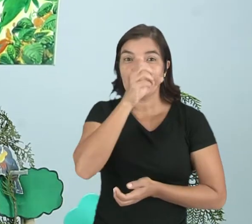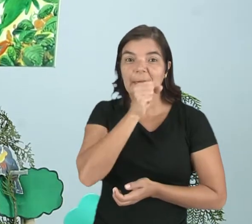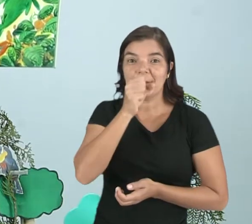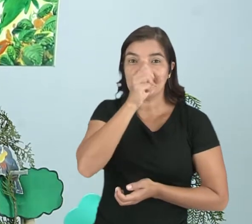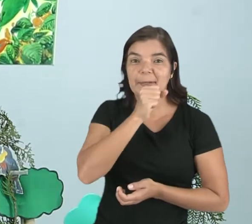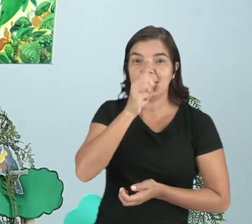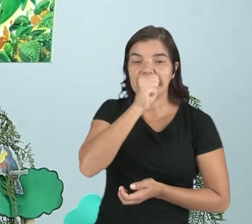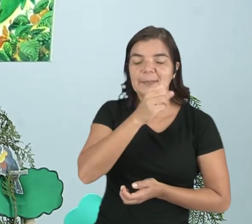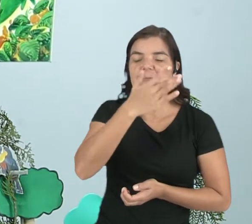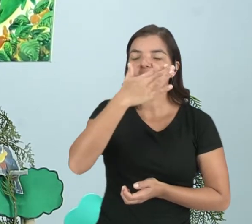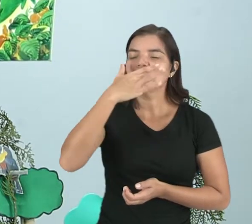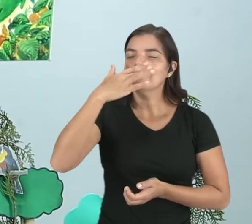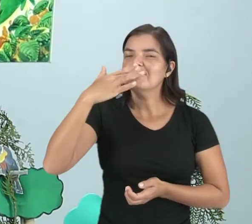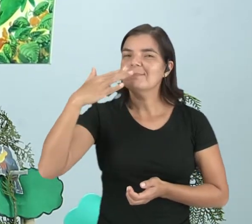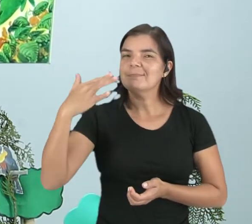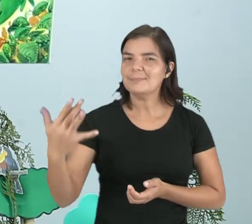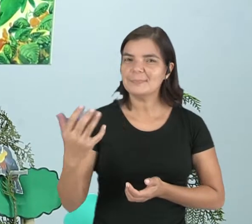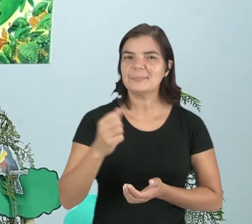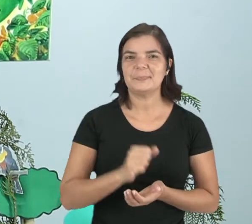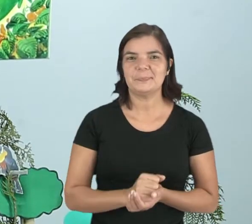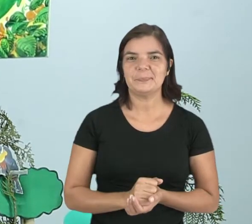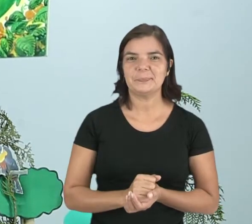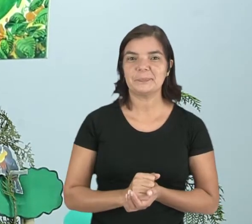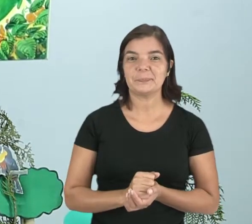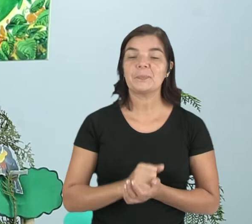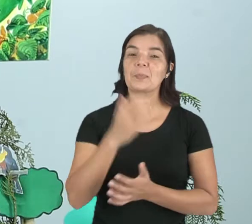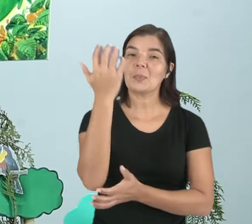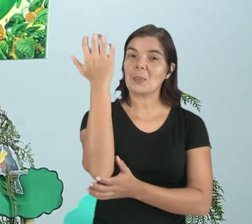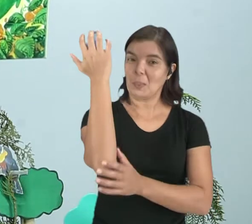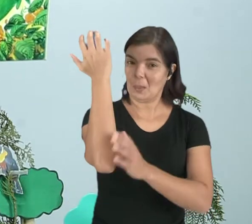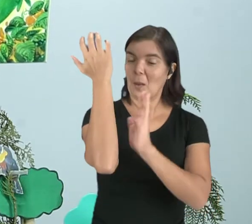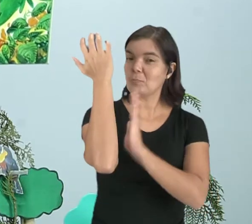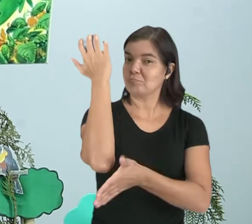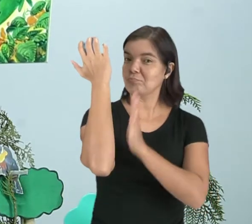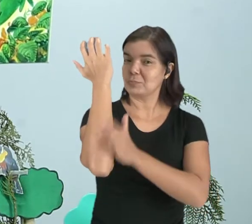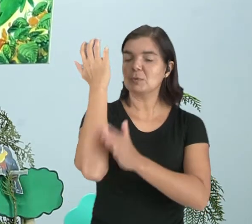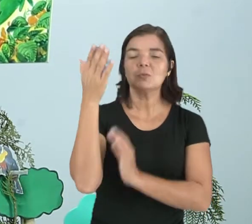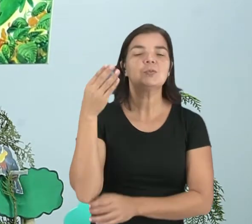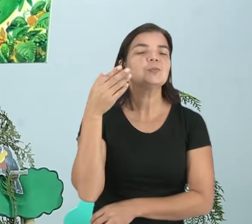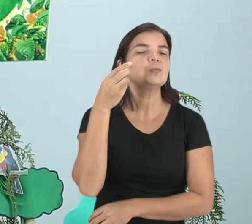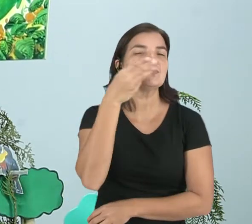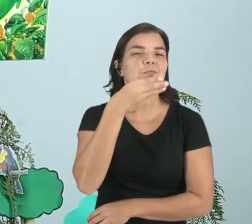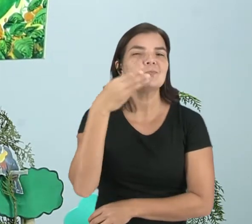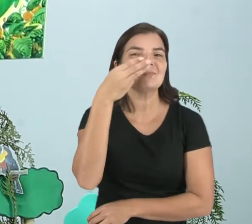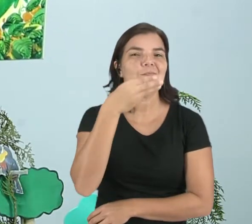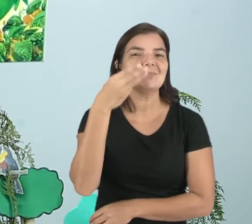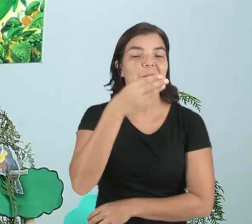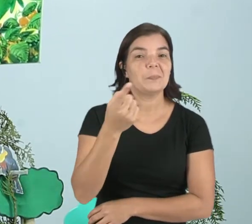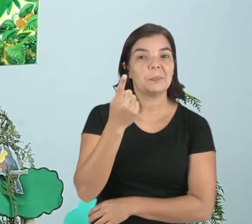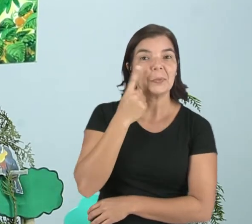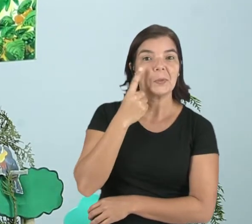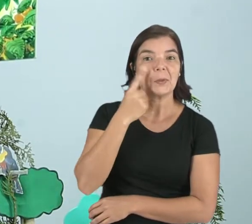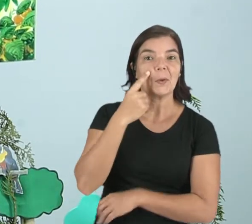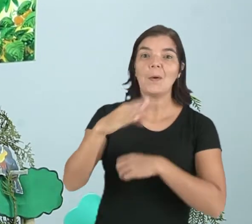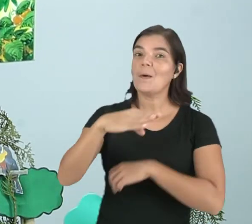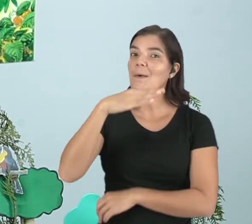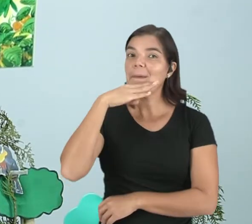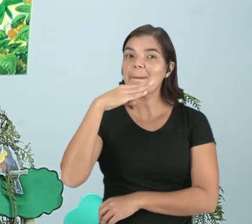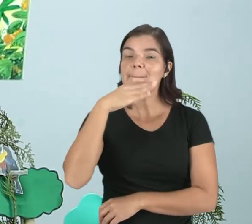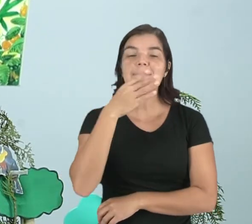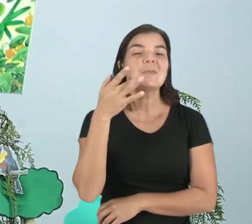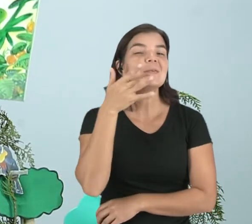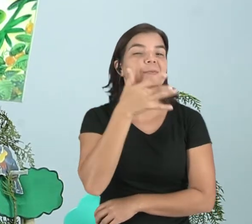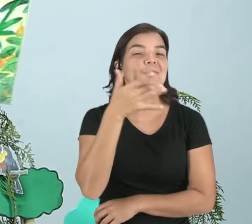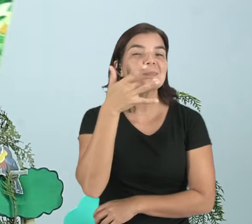Laranja cheirosa, abacaxi docinho, olha a manga